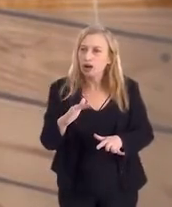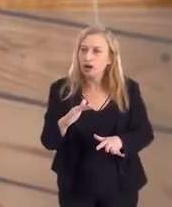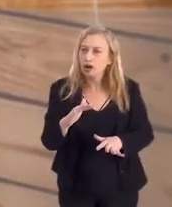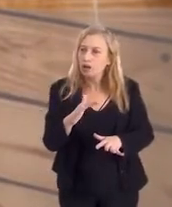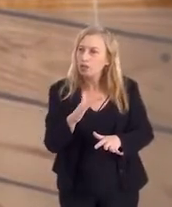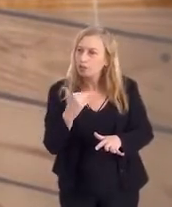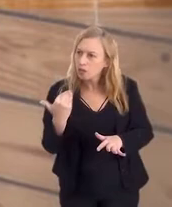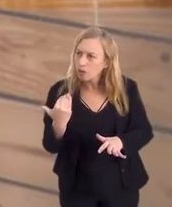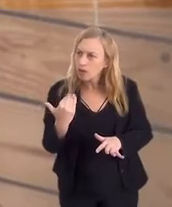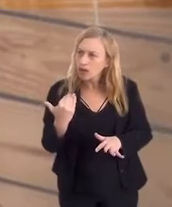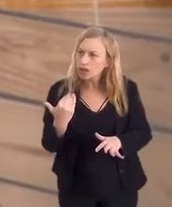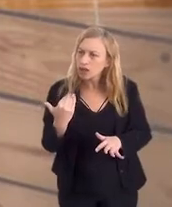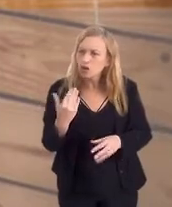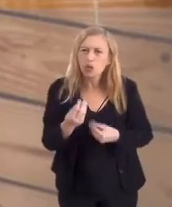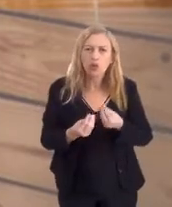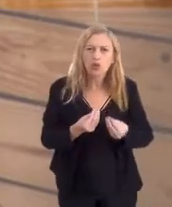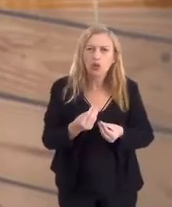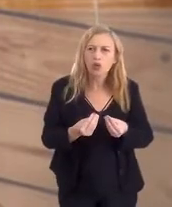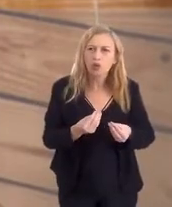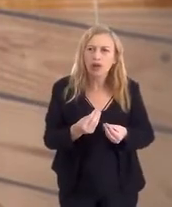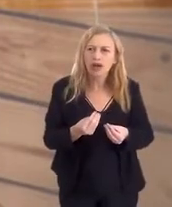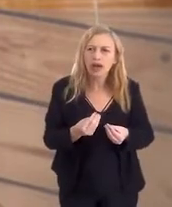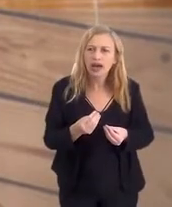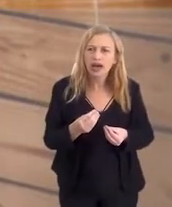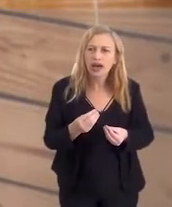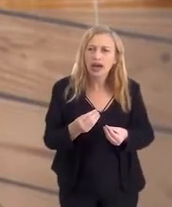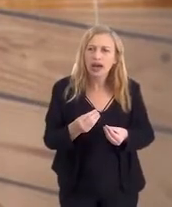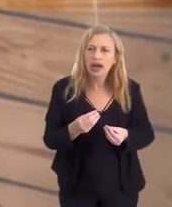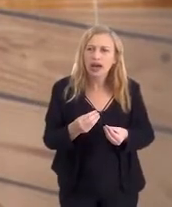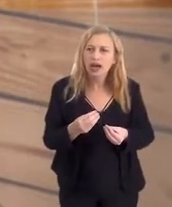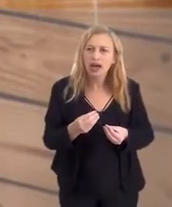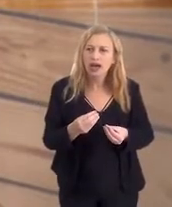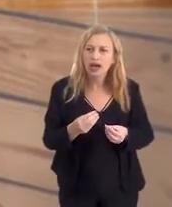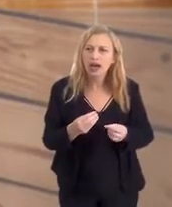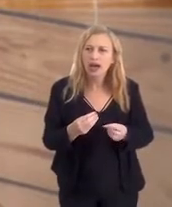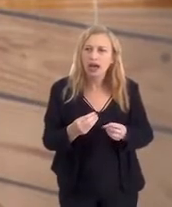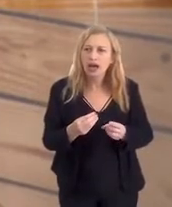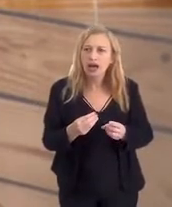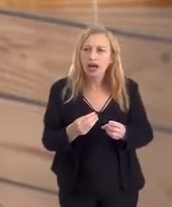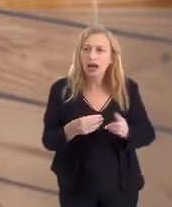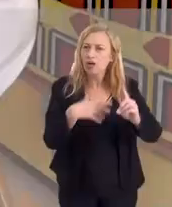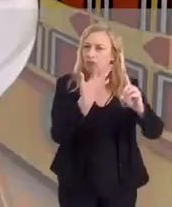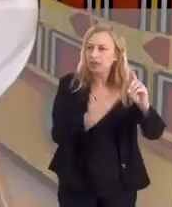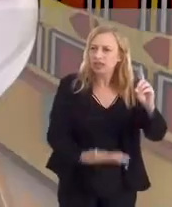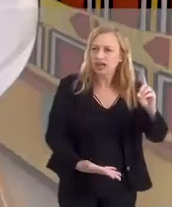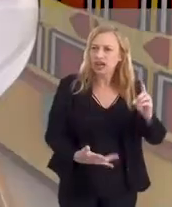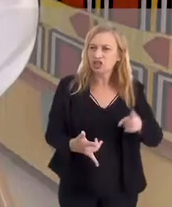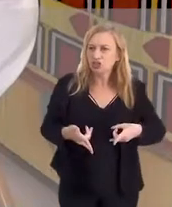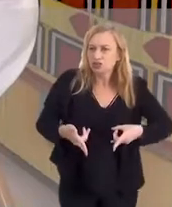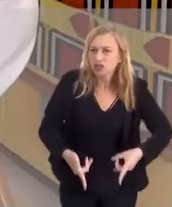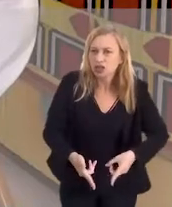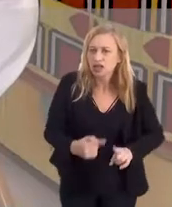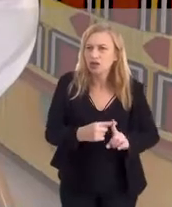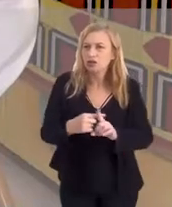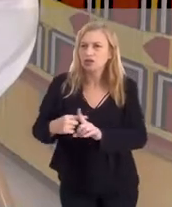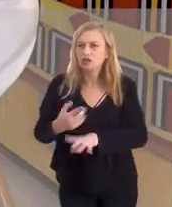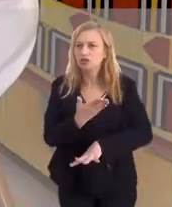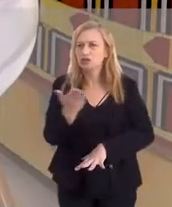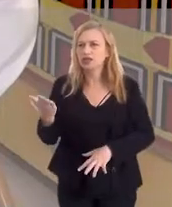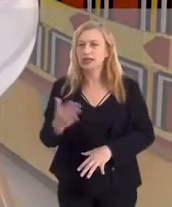passagem, como é a cerimônia do enterro de vocês? A